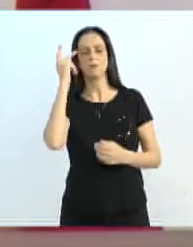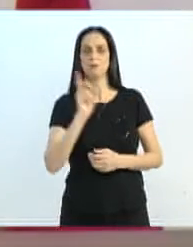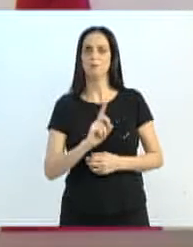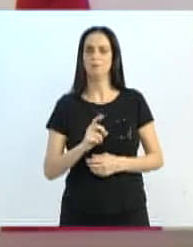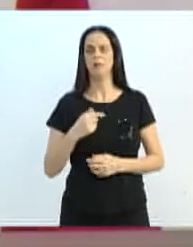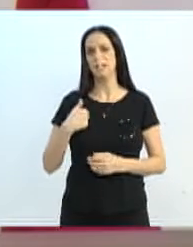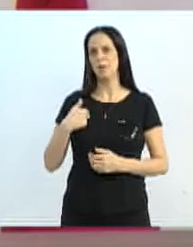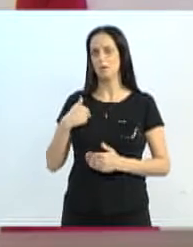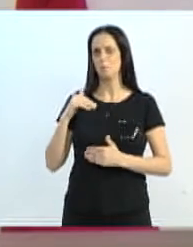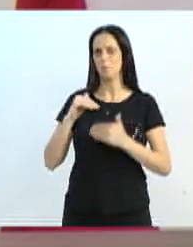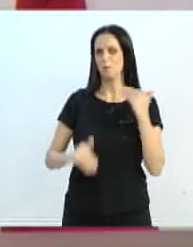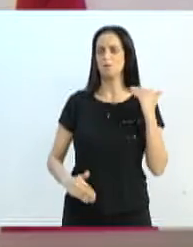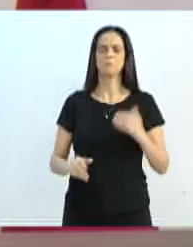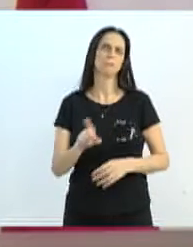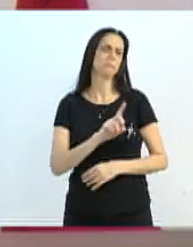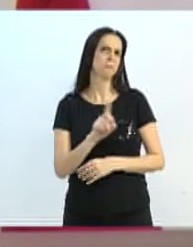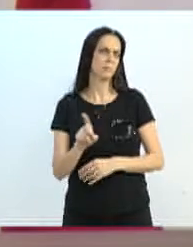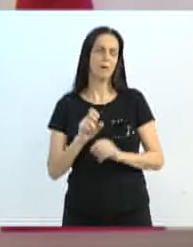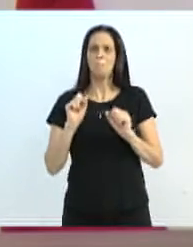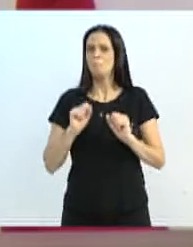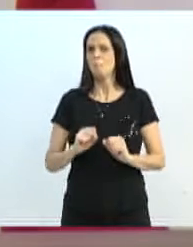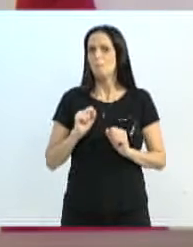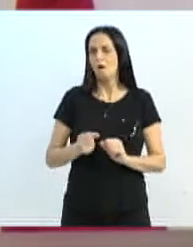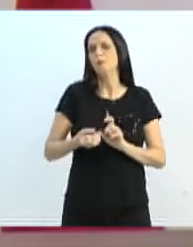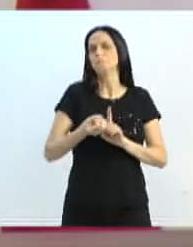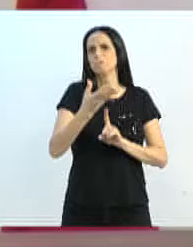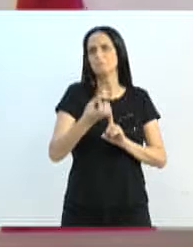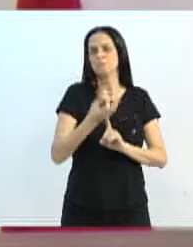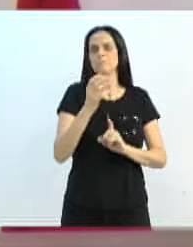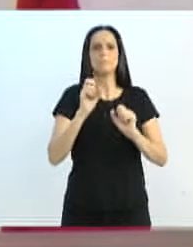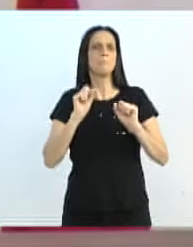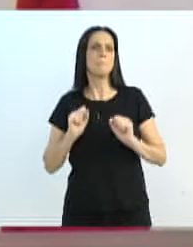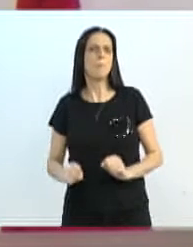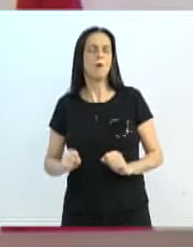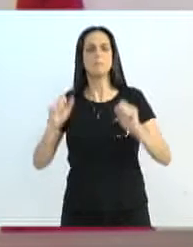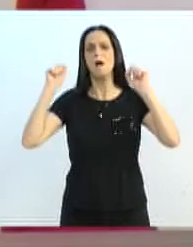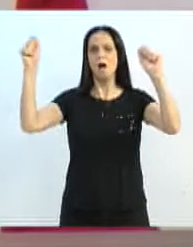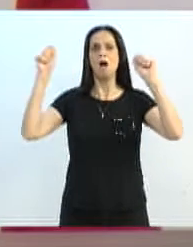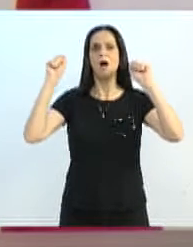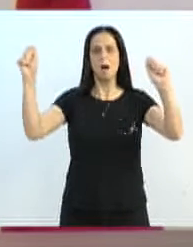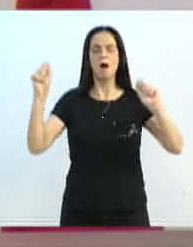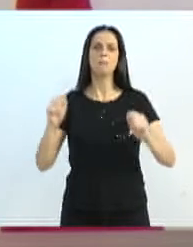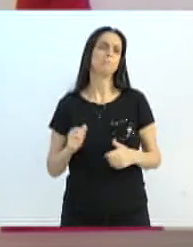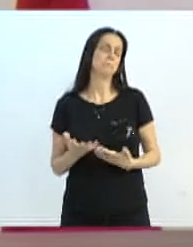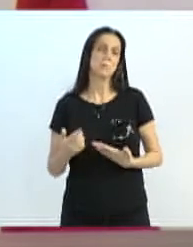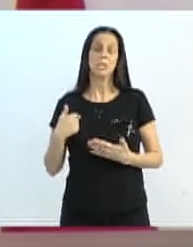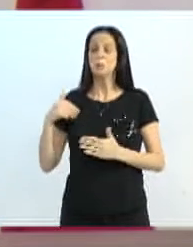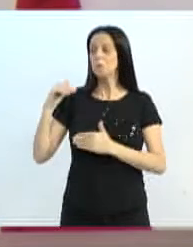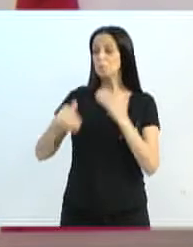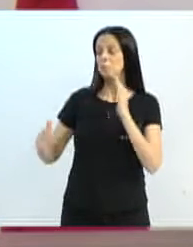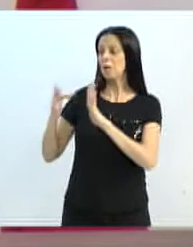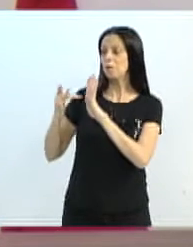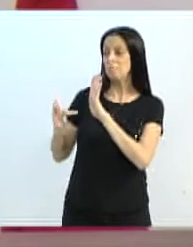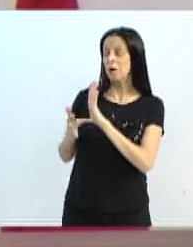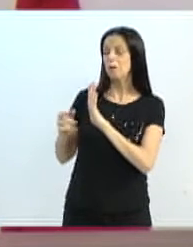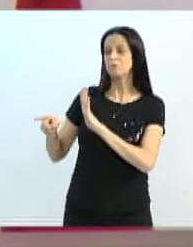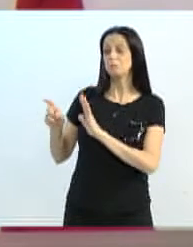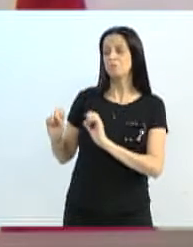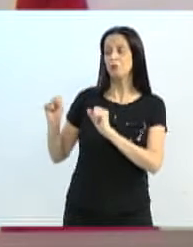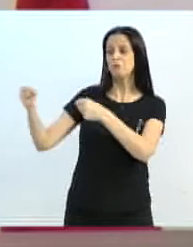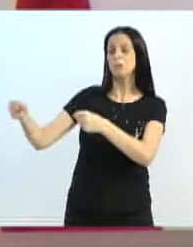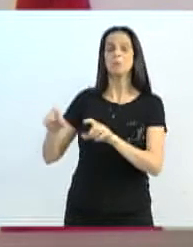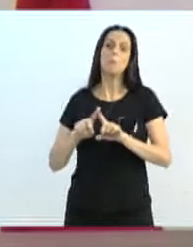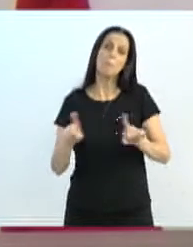contra o direito de ninguém se manifestar, protestar, de quem foi às ruas, mesmo eu discordando das pautas levantadas, dos temas,